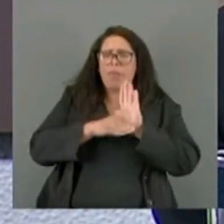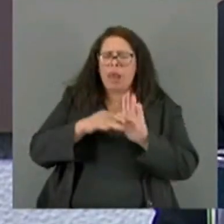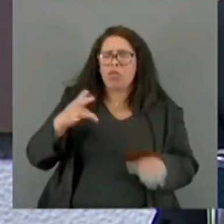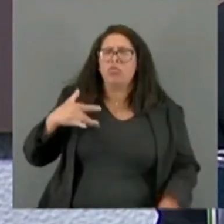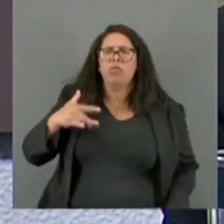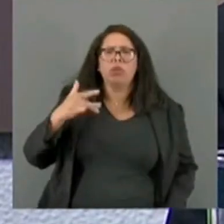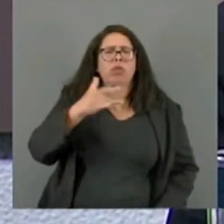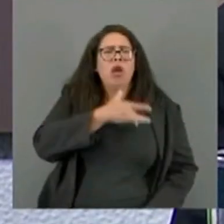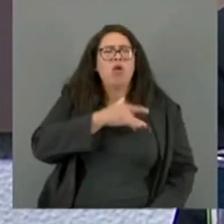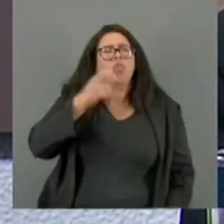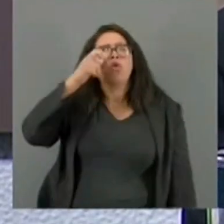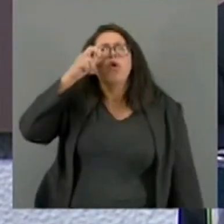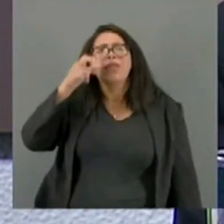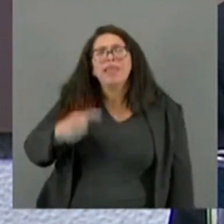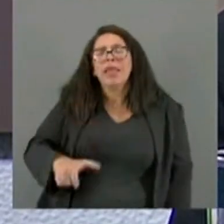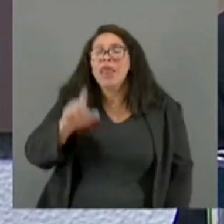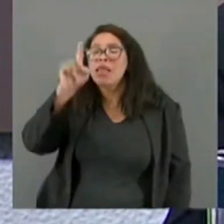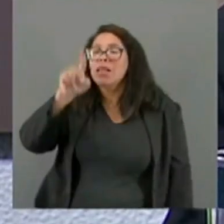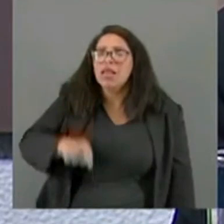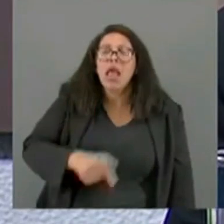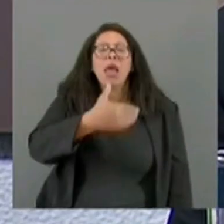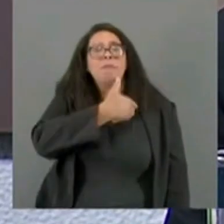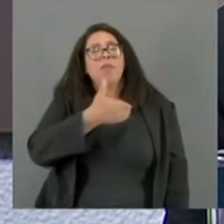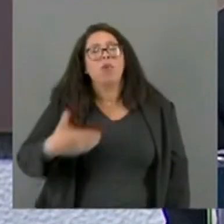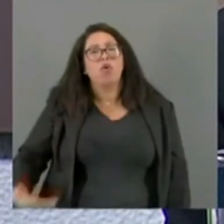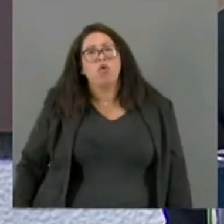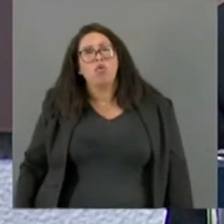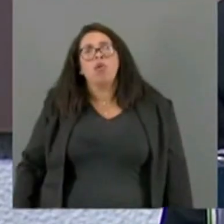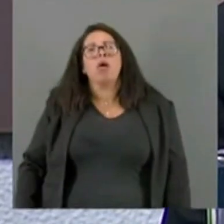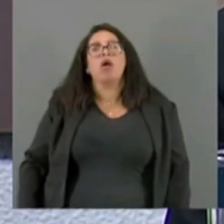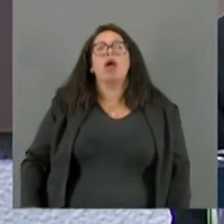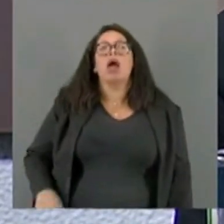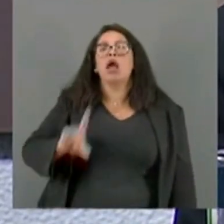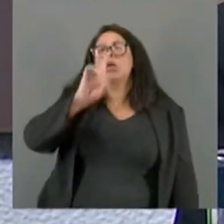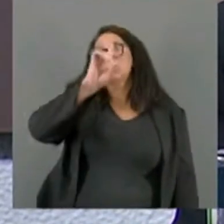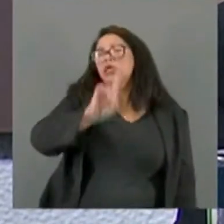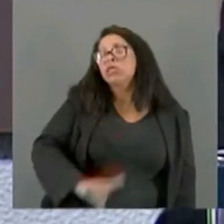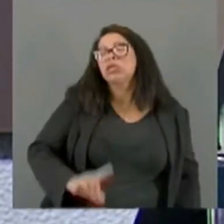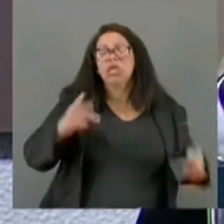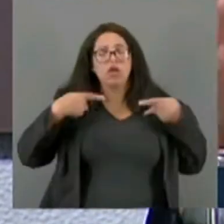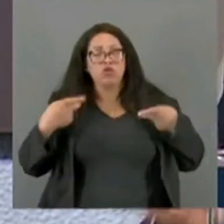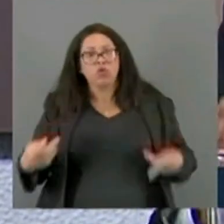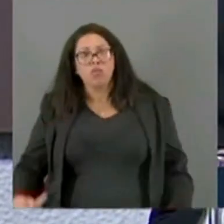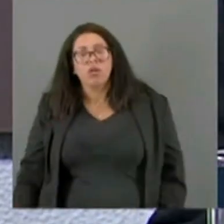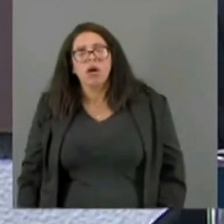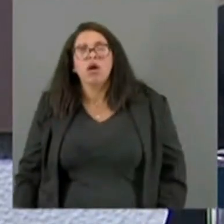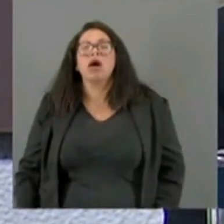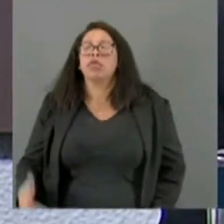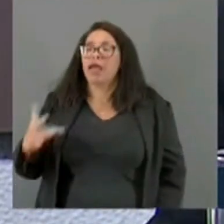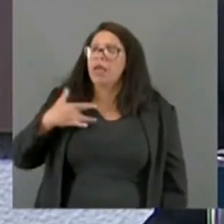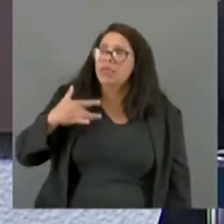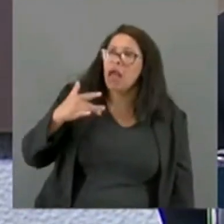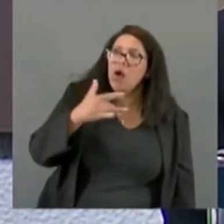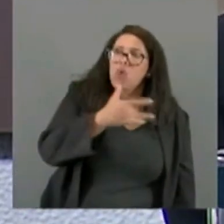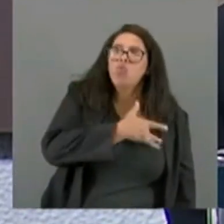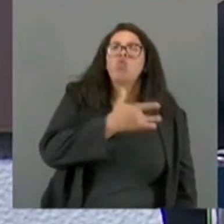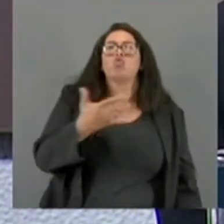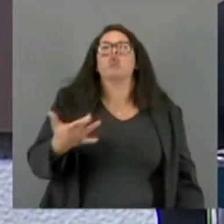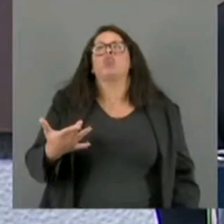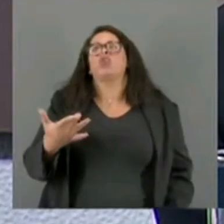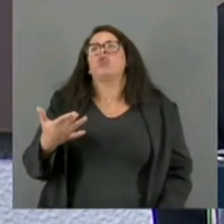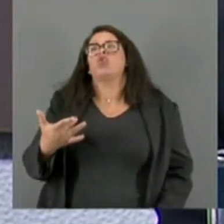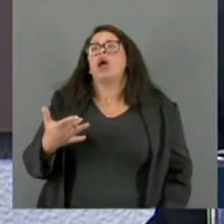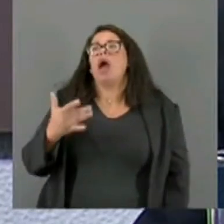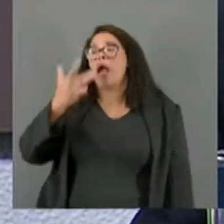que está em jogo o interesse público, está em jogo a dignidade da pessoa humana, está em jogo a saúde, está em jogo a